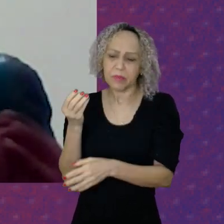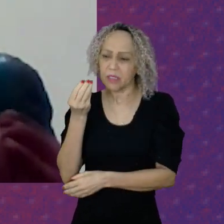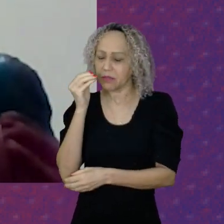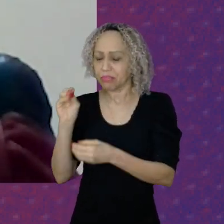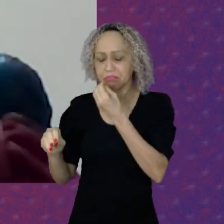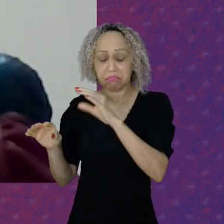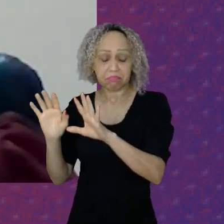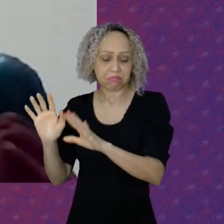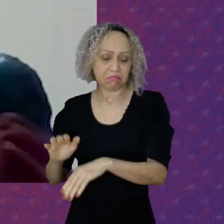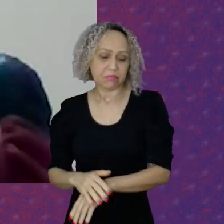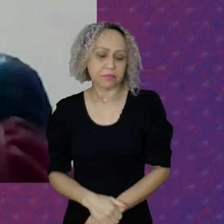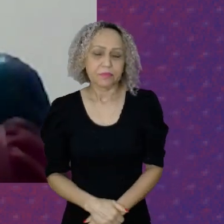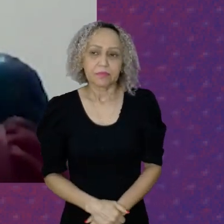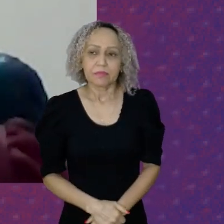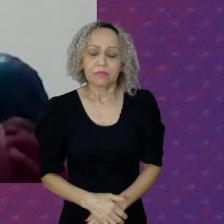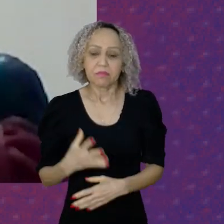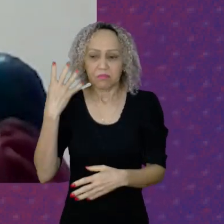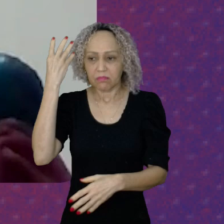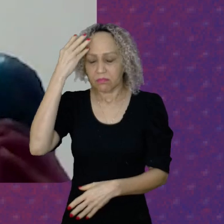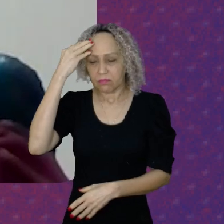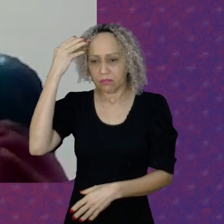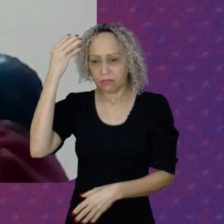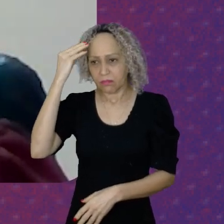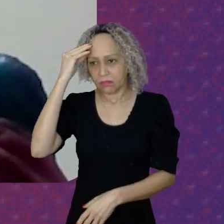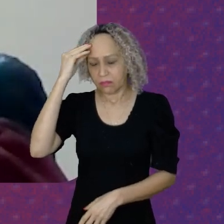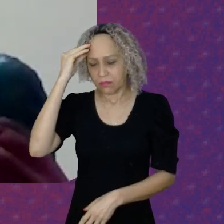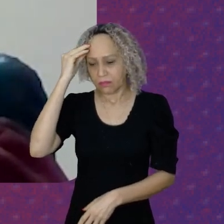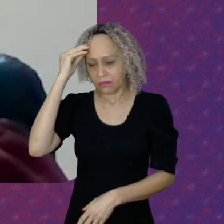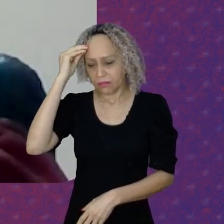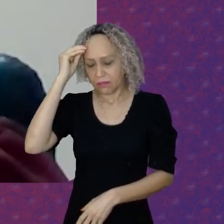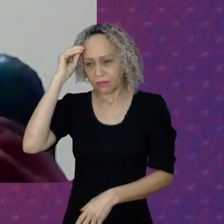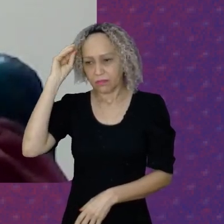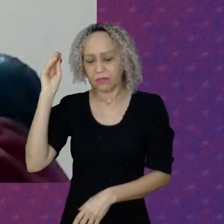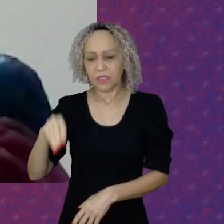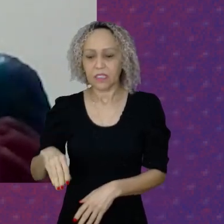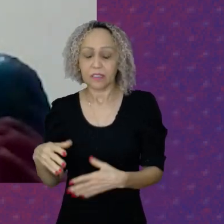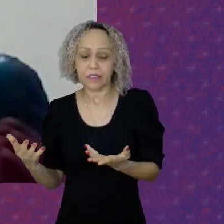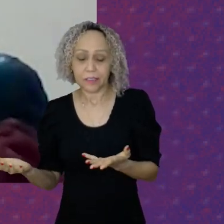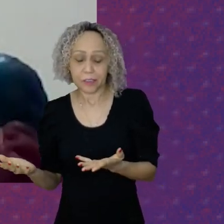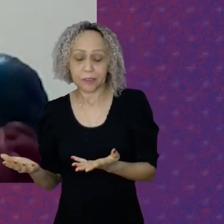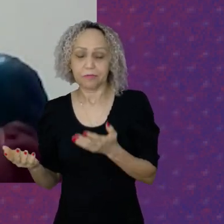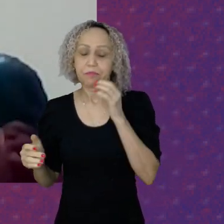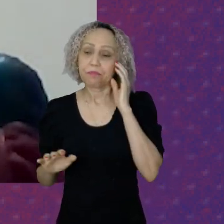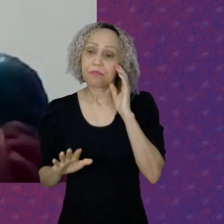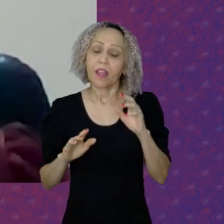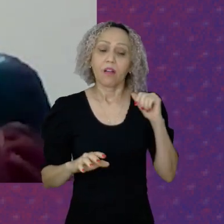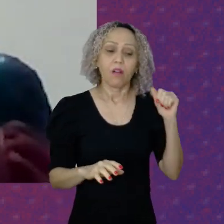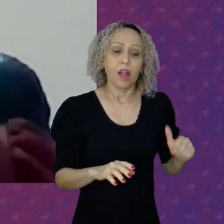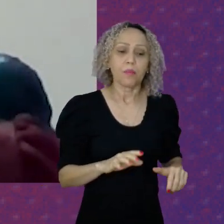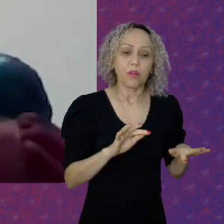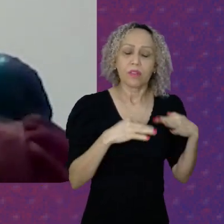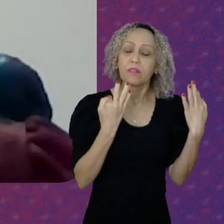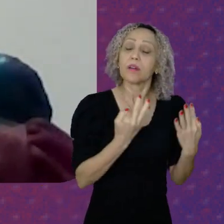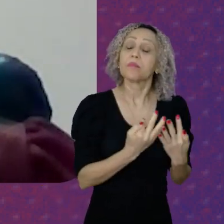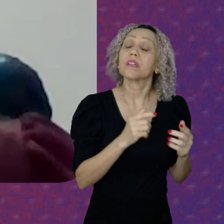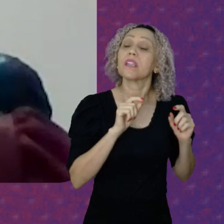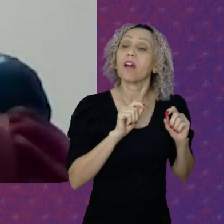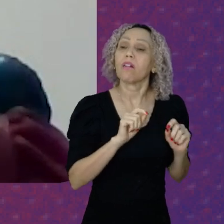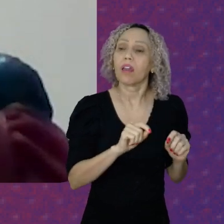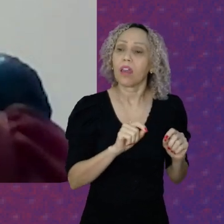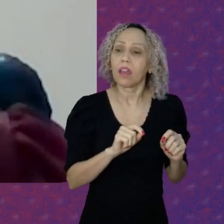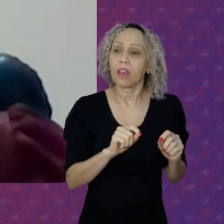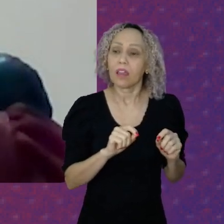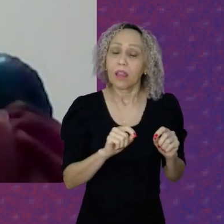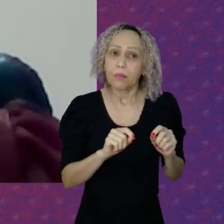Família, na minha avaliação, ele é assim, é quase que uma forma de evitar uma